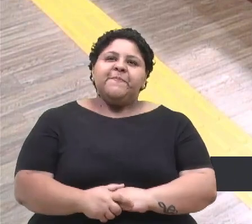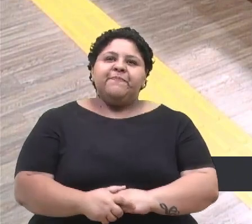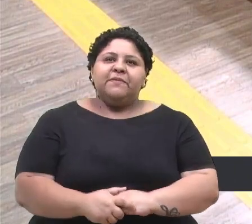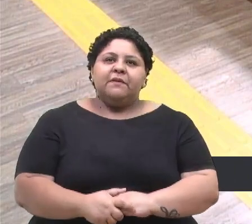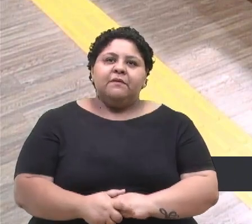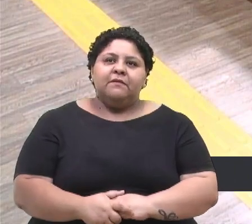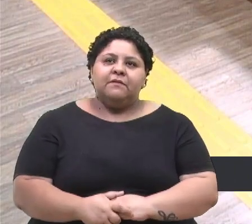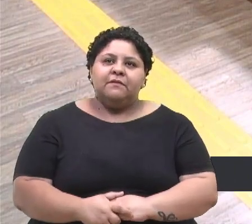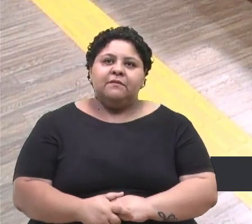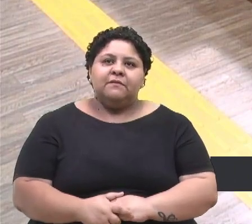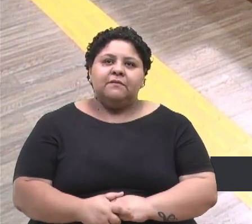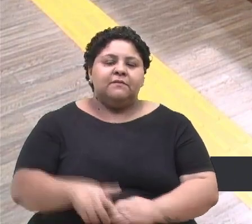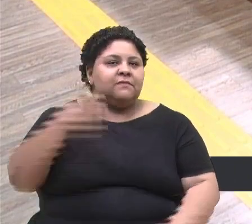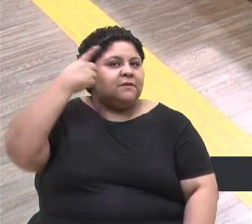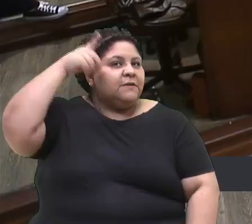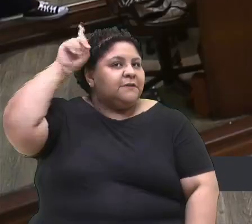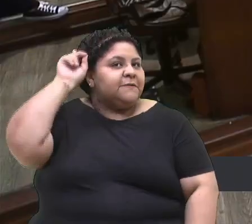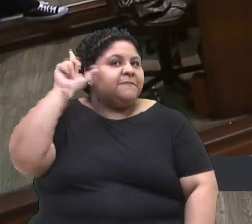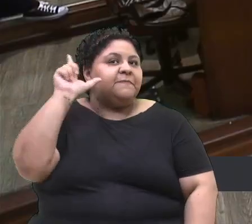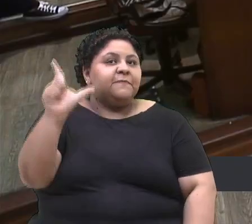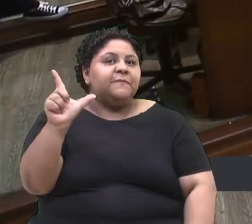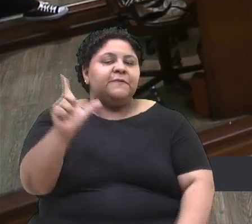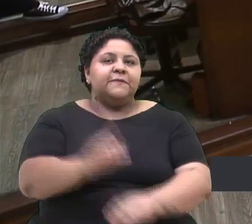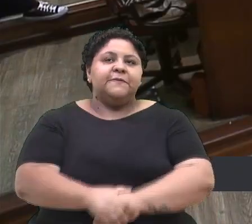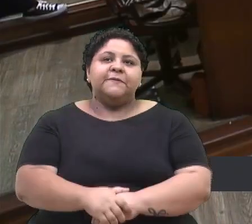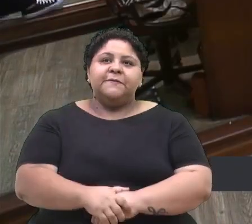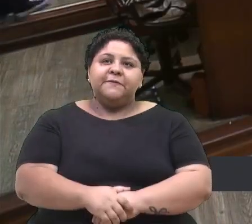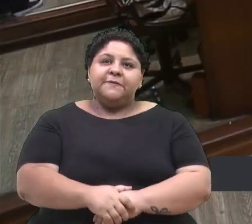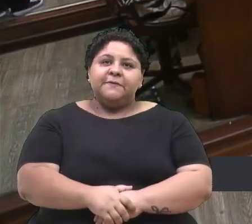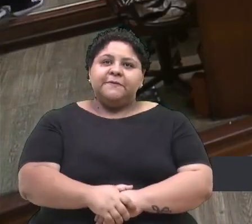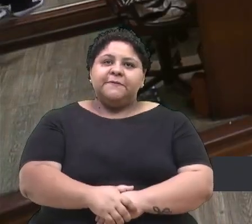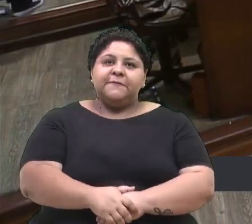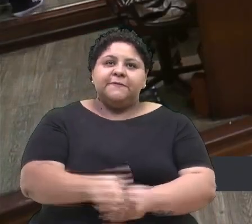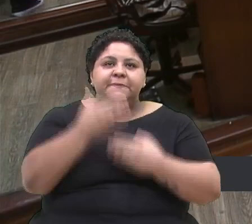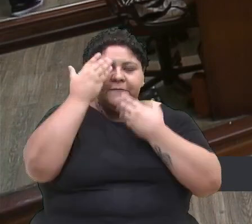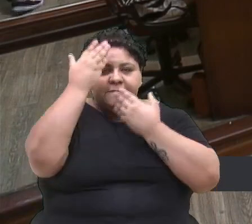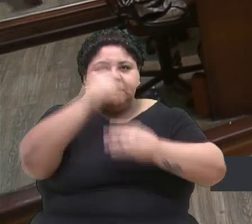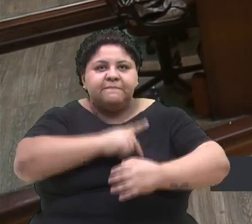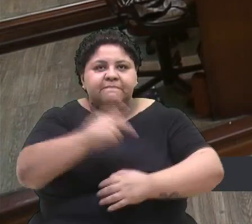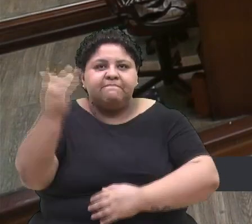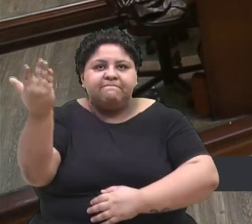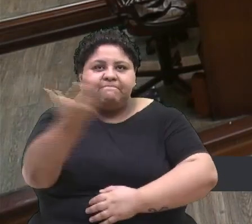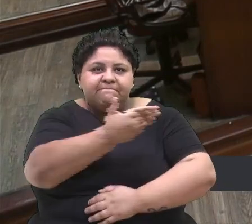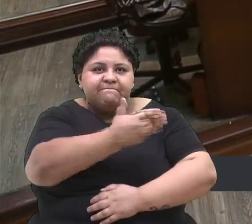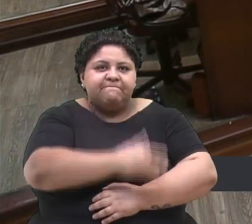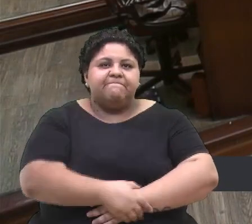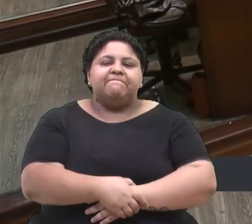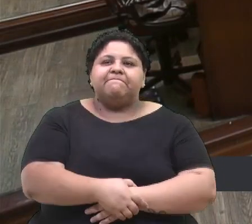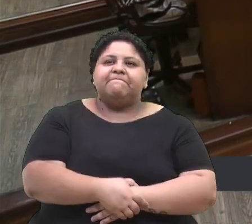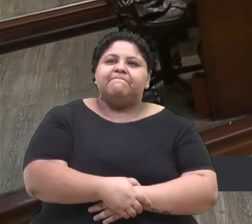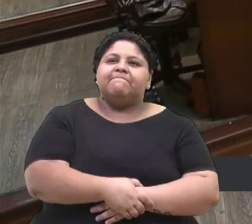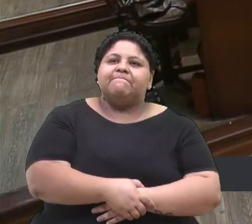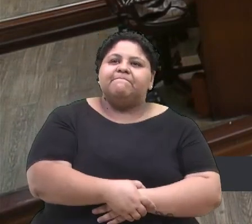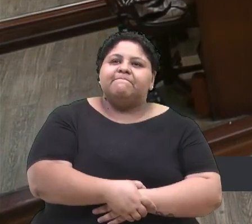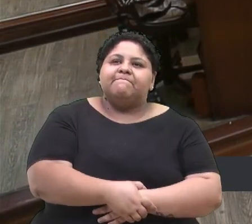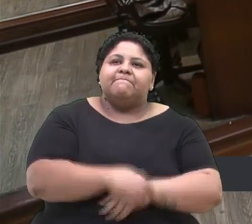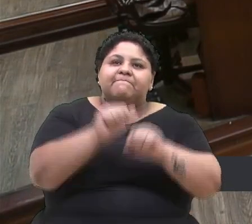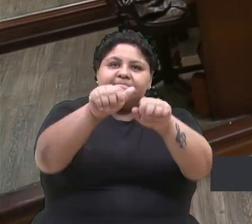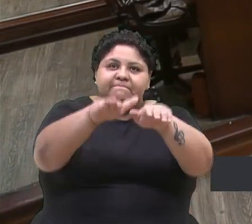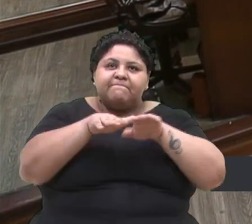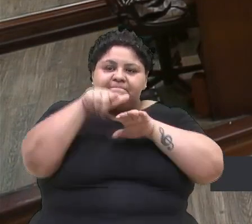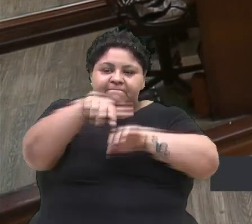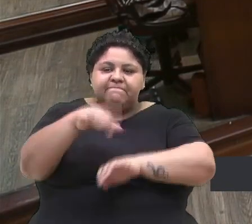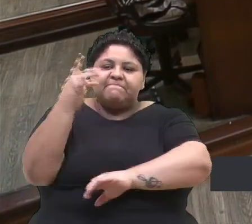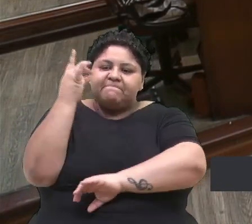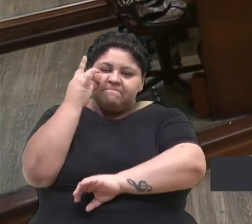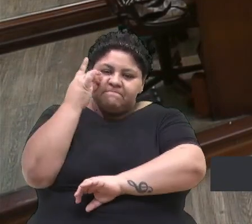Obrigado. Lucas Gil, com a palavra. Obrigado, presidente, nobres colegas, todos que nos assistem, o público que está aqui